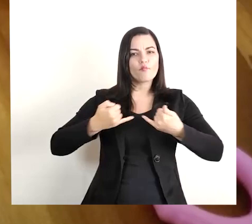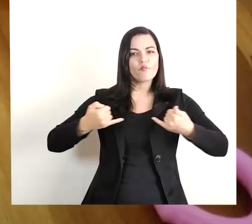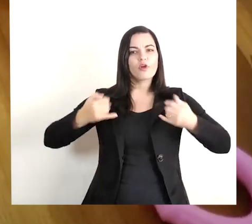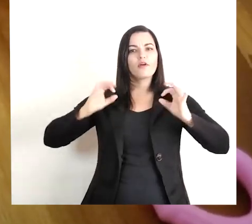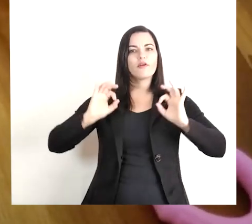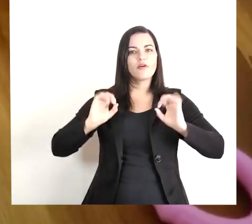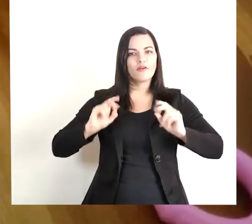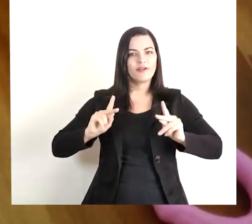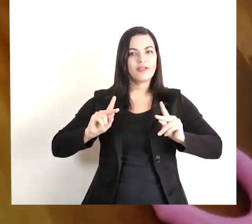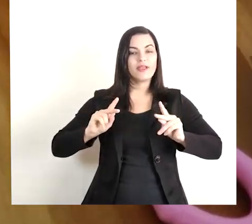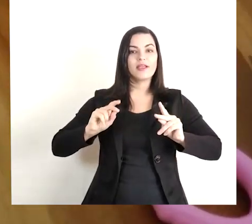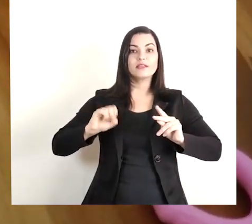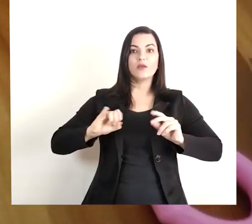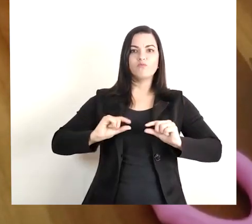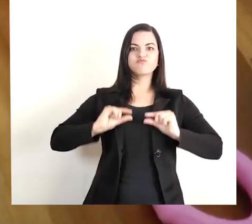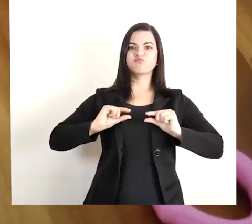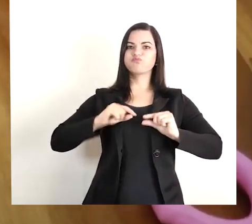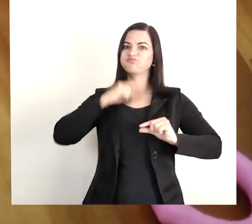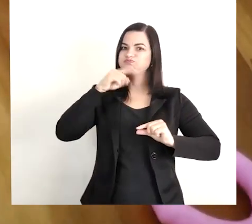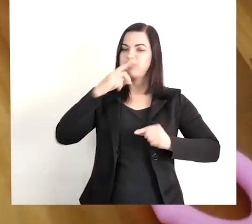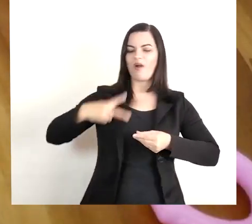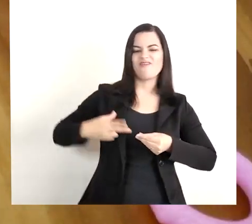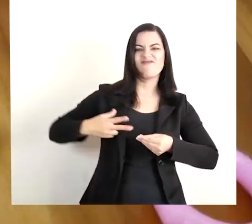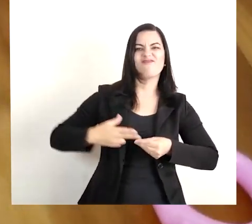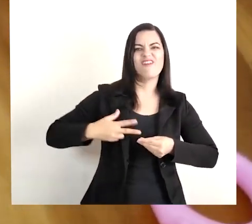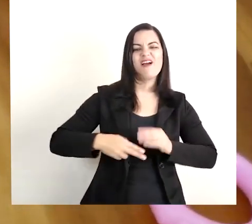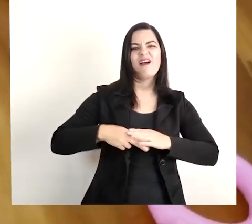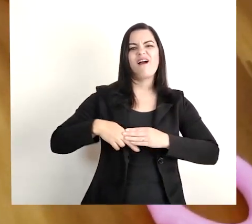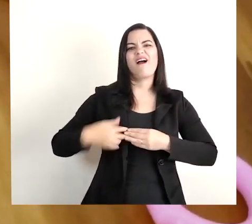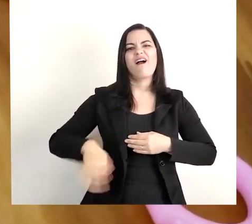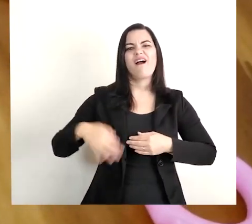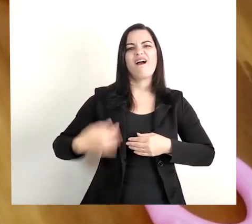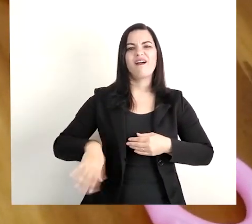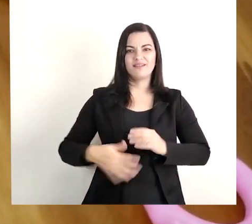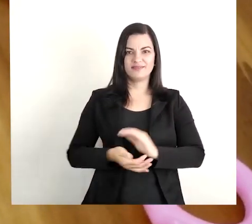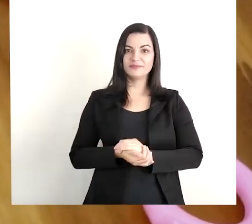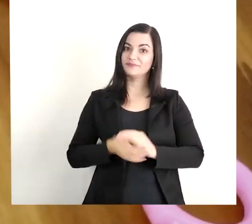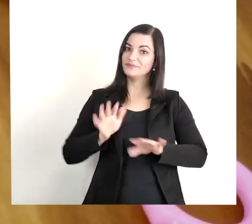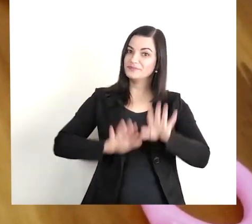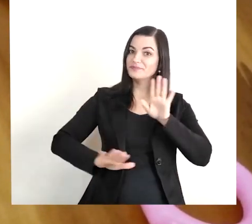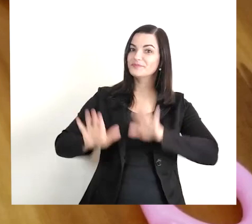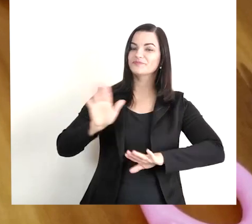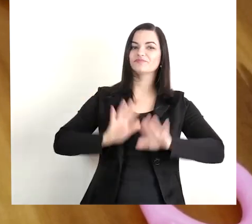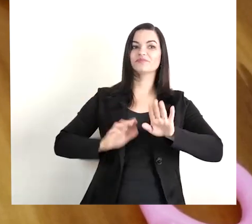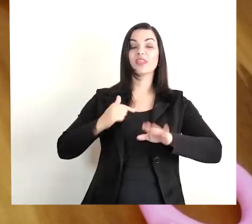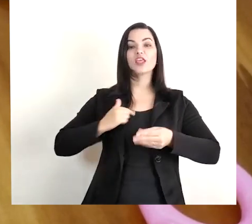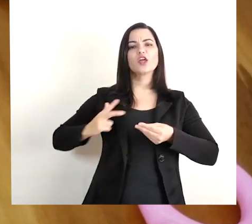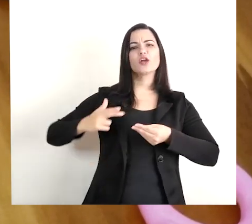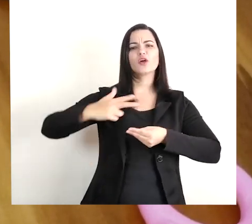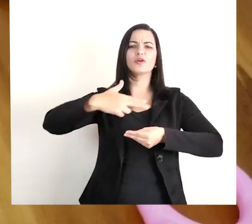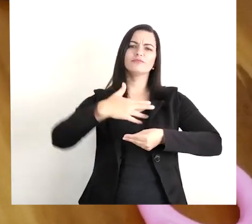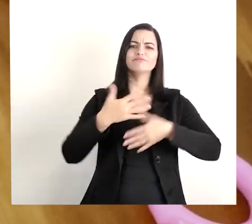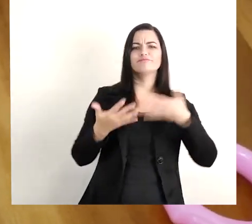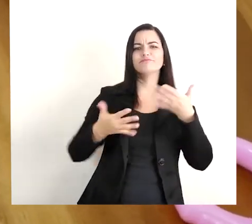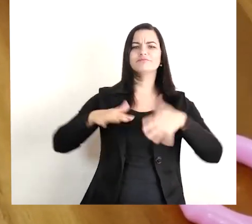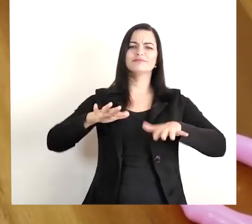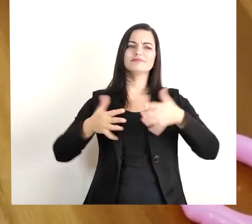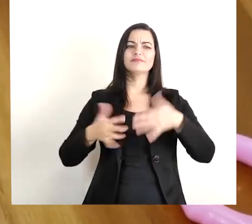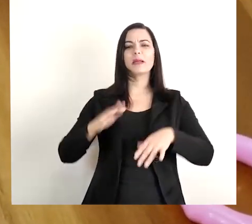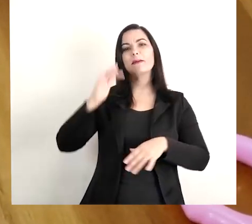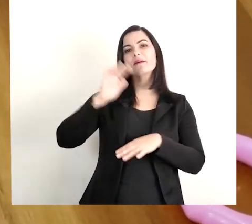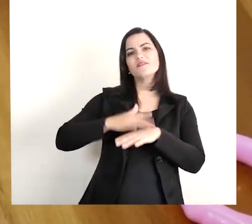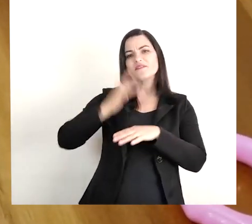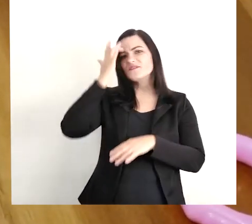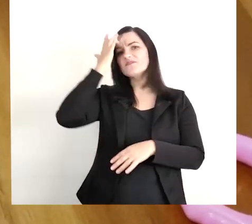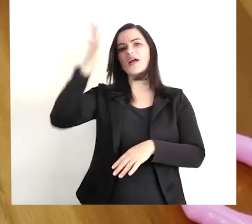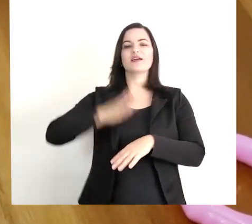senão ela pode machucar a mãozinha. O que que eu fiz aqui? Eu recortei mais ou menos, porque assim